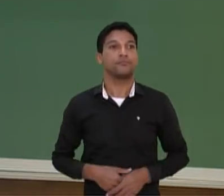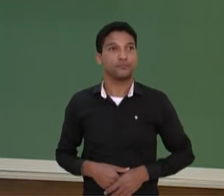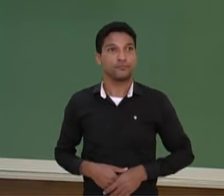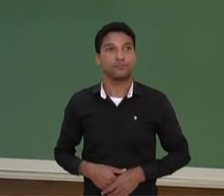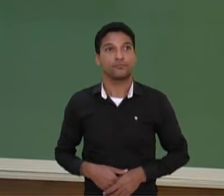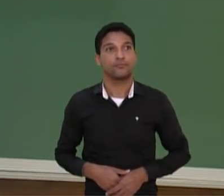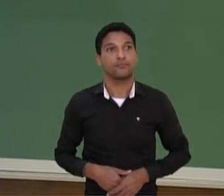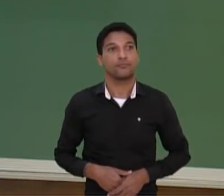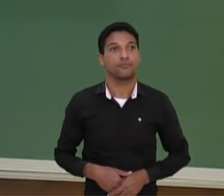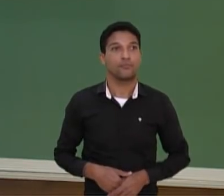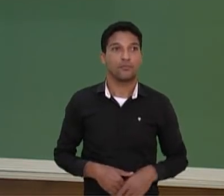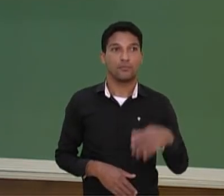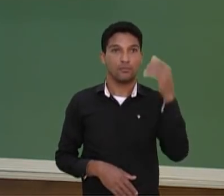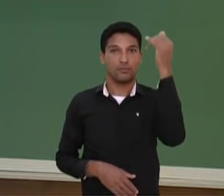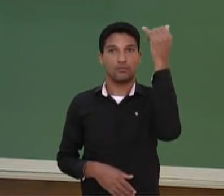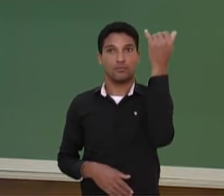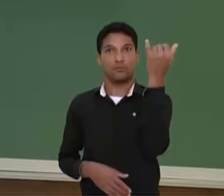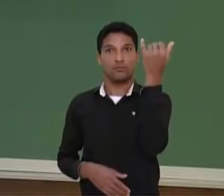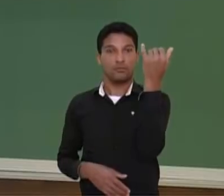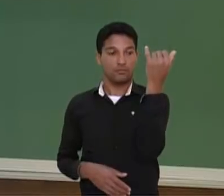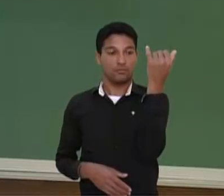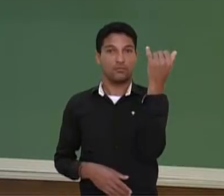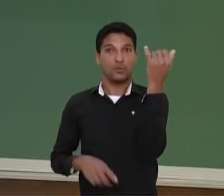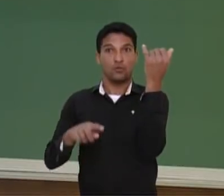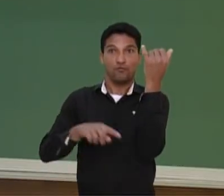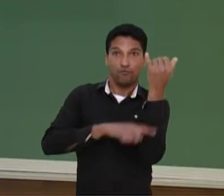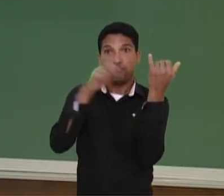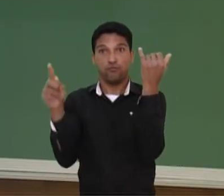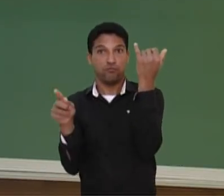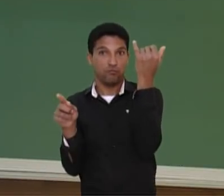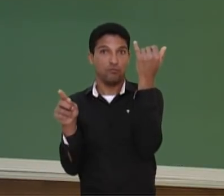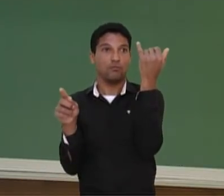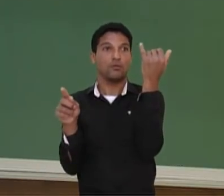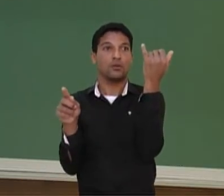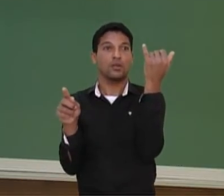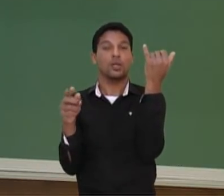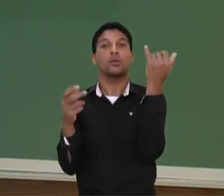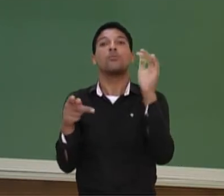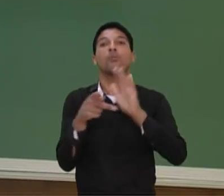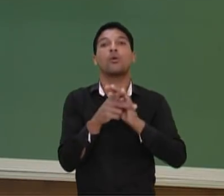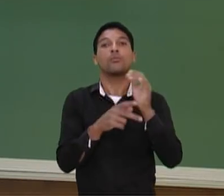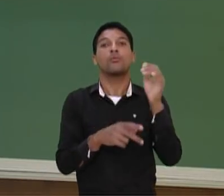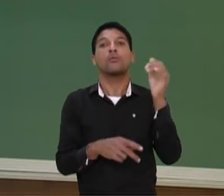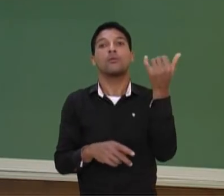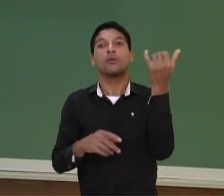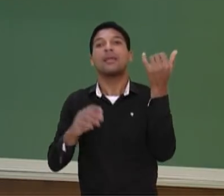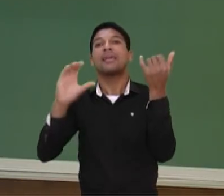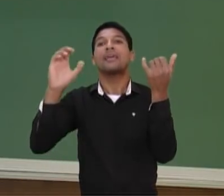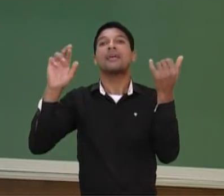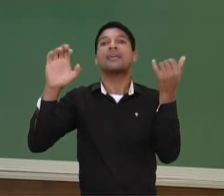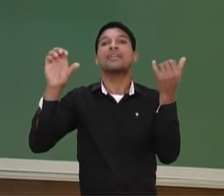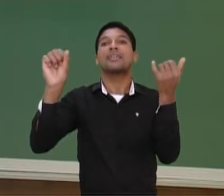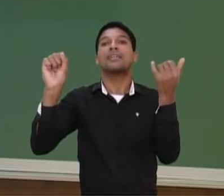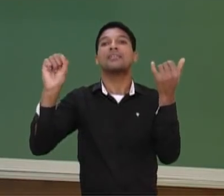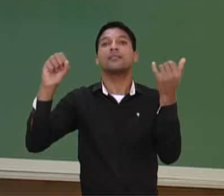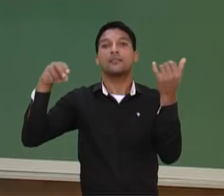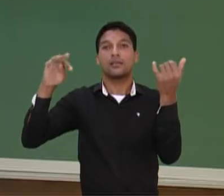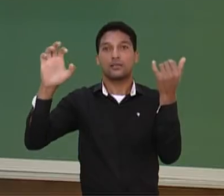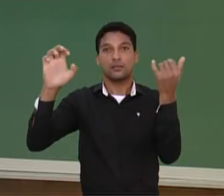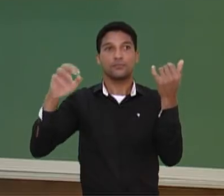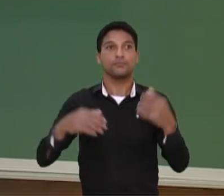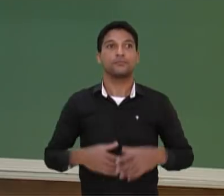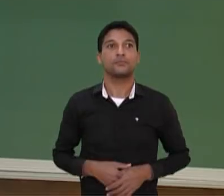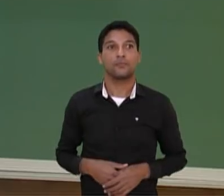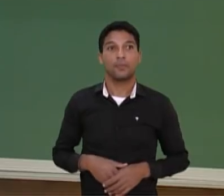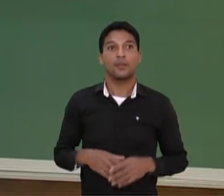parábola com o eixo y vai acontecer na região crescente. Quando é menor que zero, está